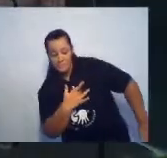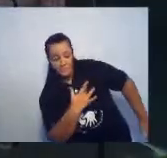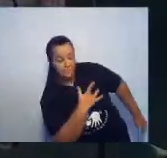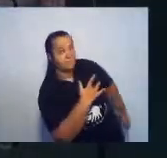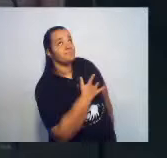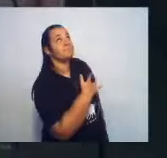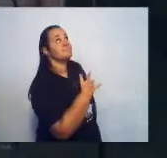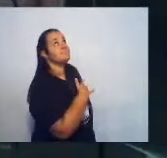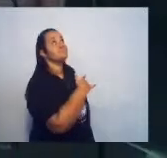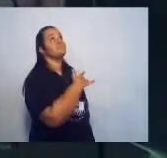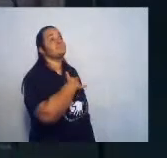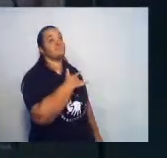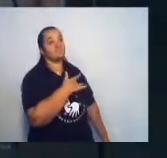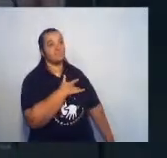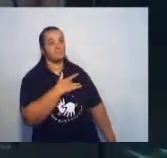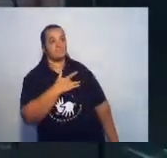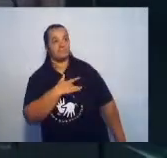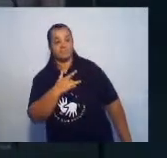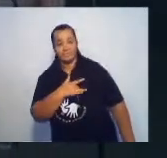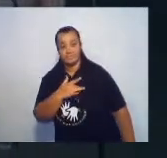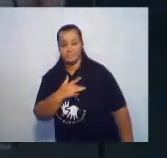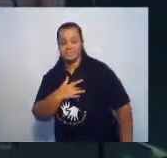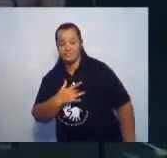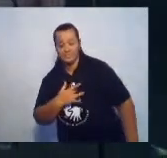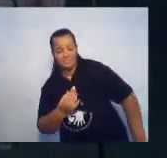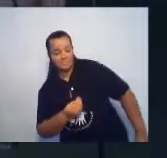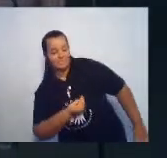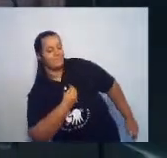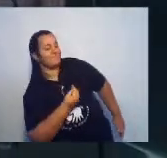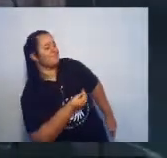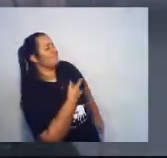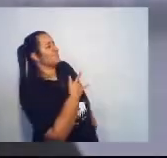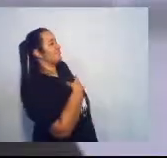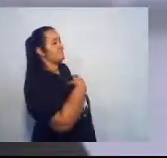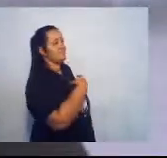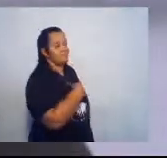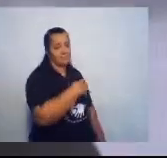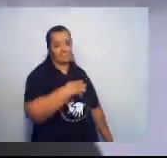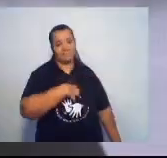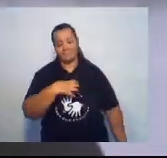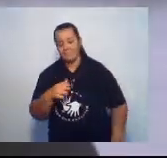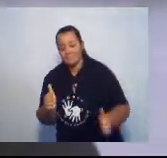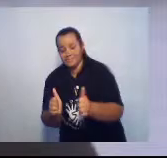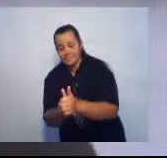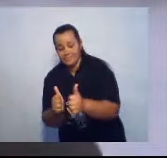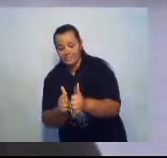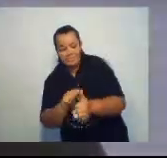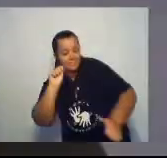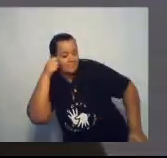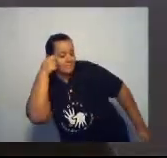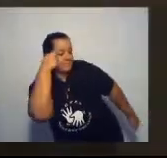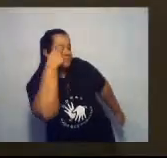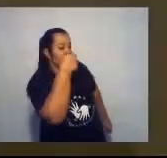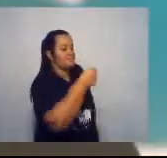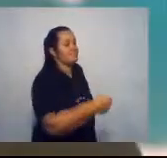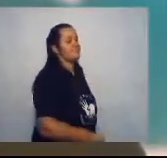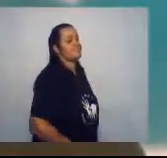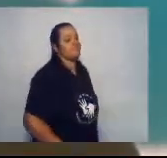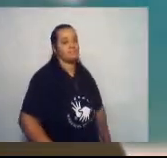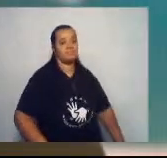me deixou. Apaixonadinho, você me deixou. Vem ficar perto aqui do seu